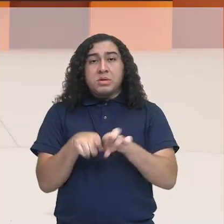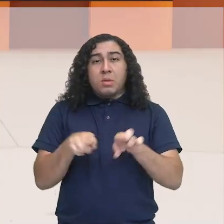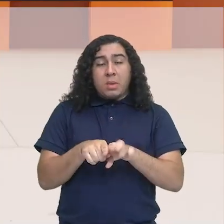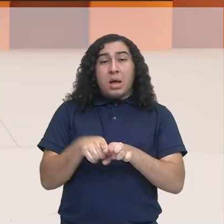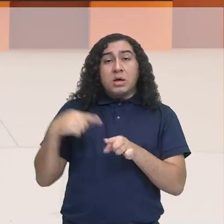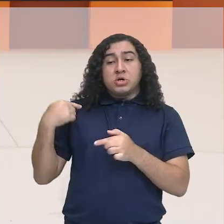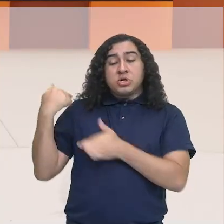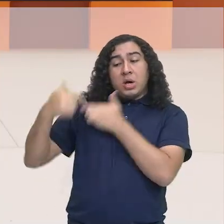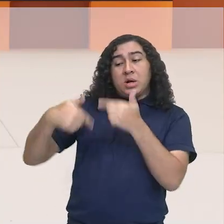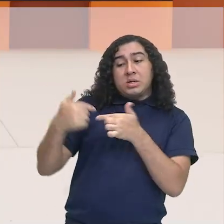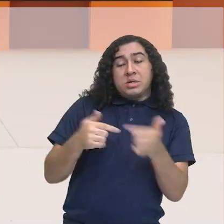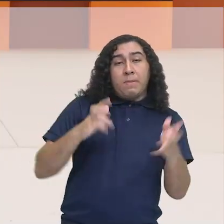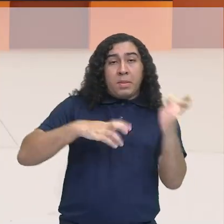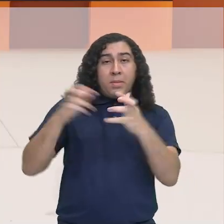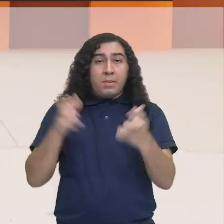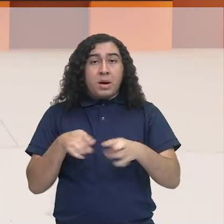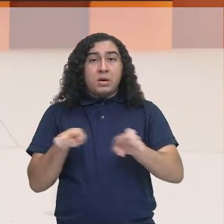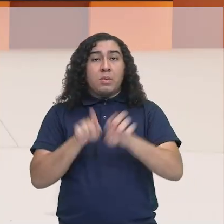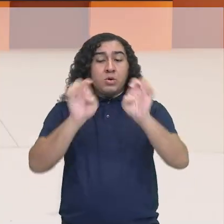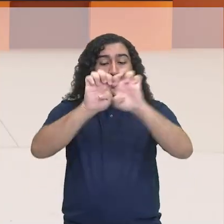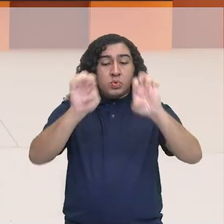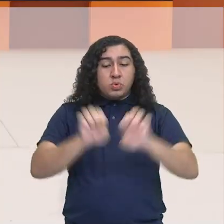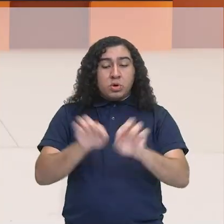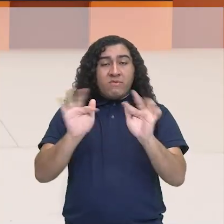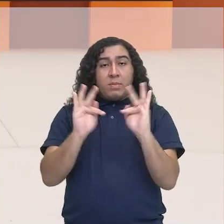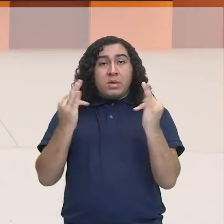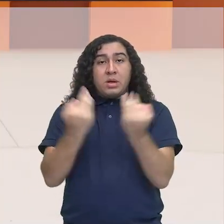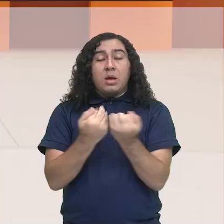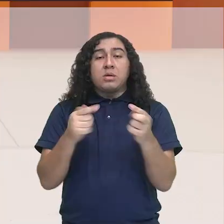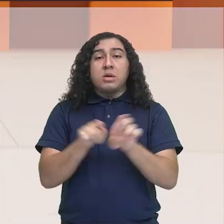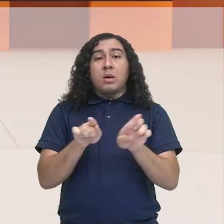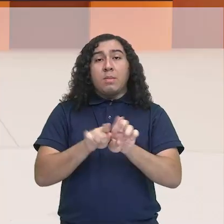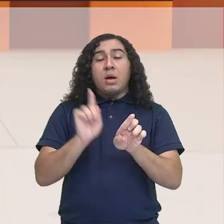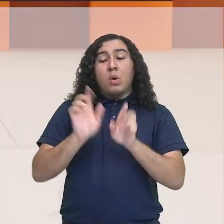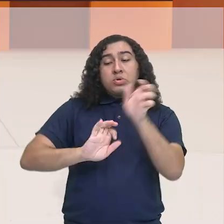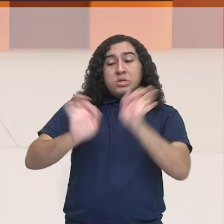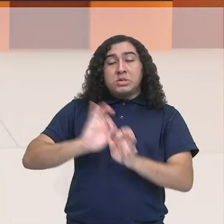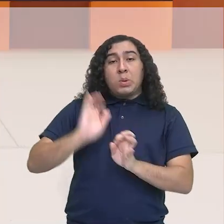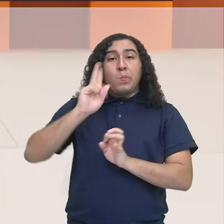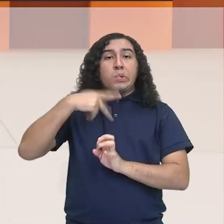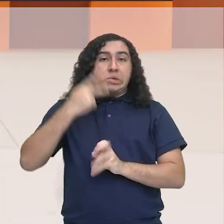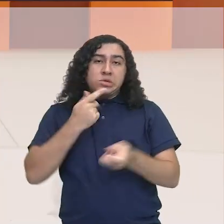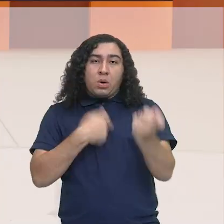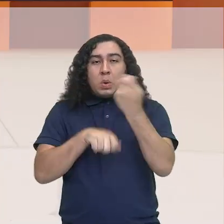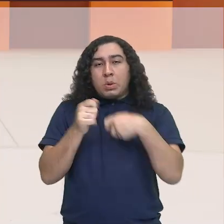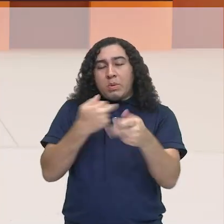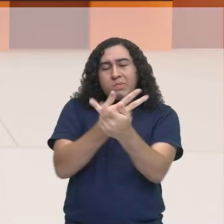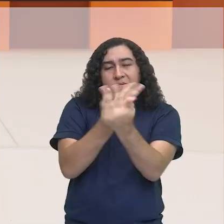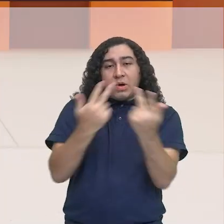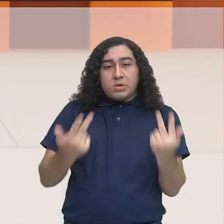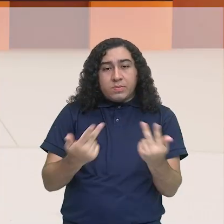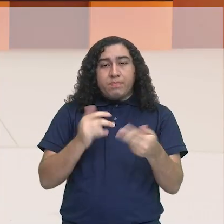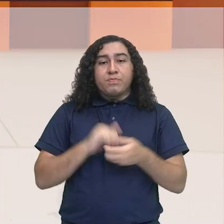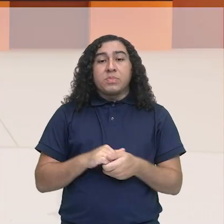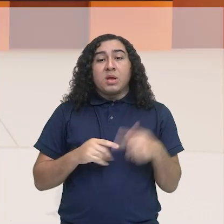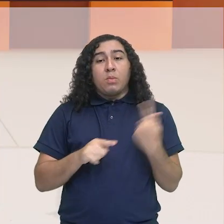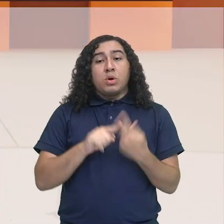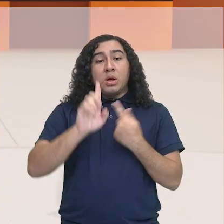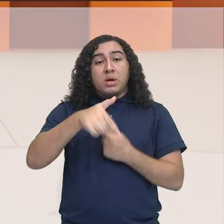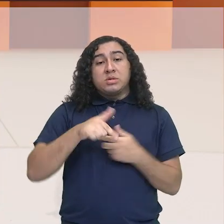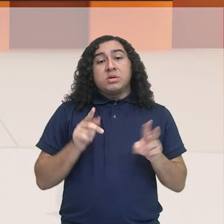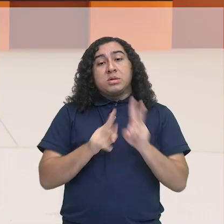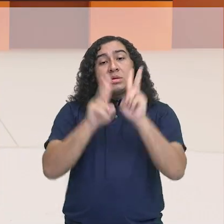a estrutura familiar e a organização política e econômica, entre outros assuntos, pois esses temas